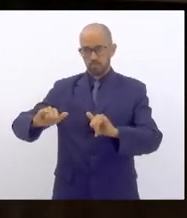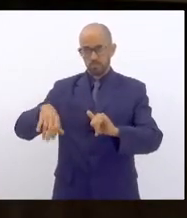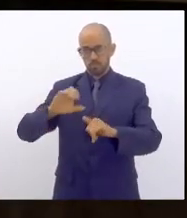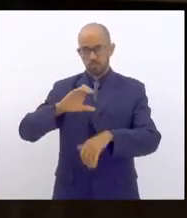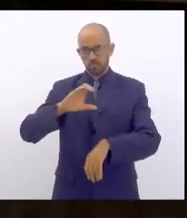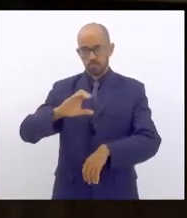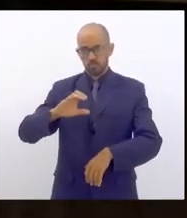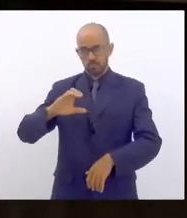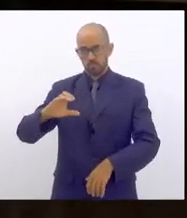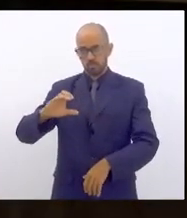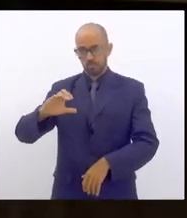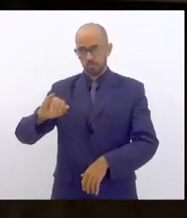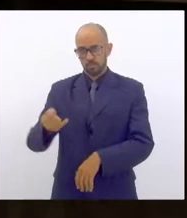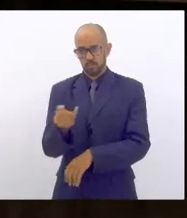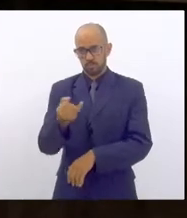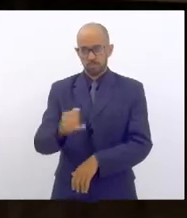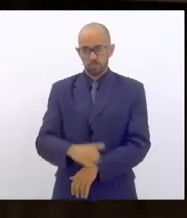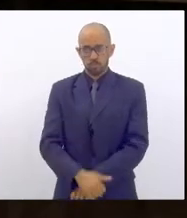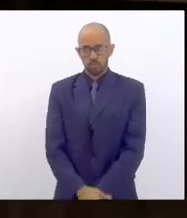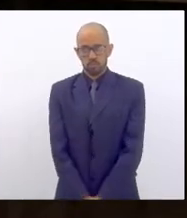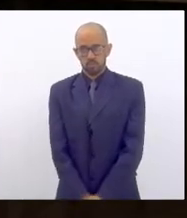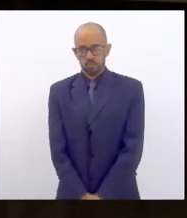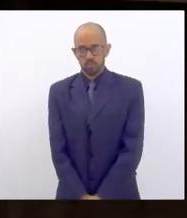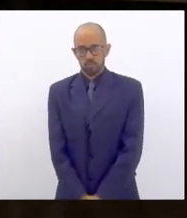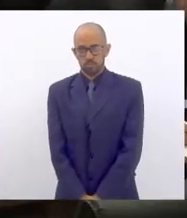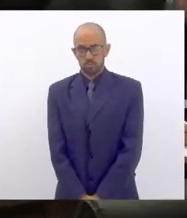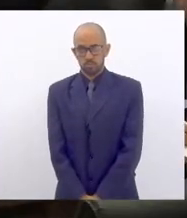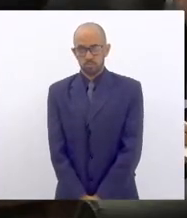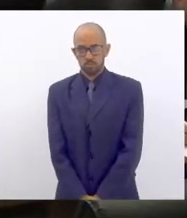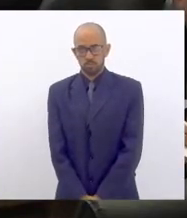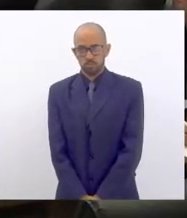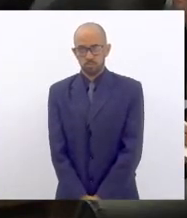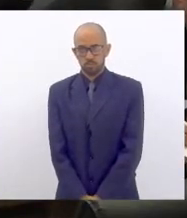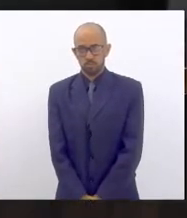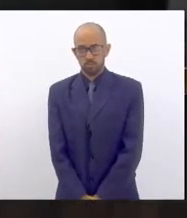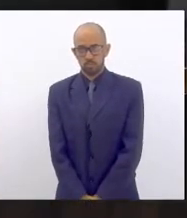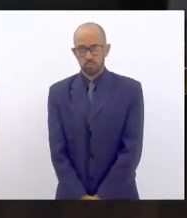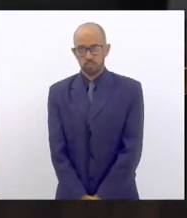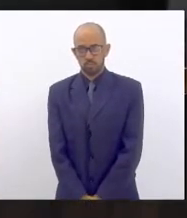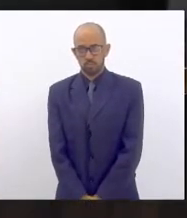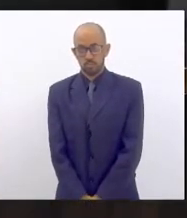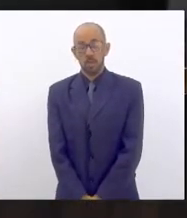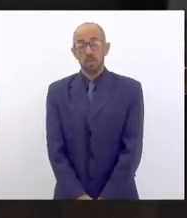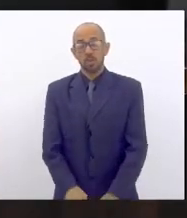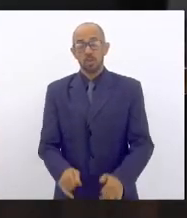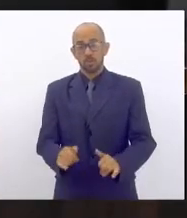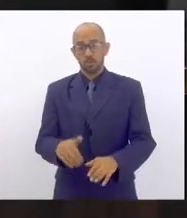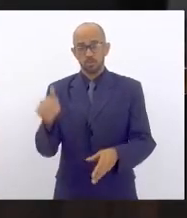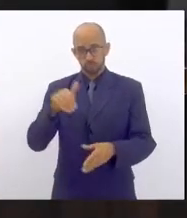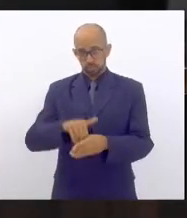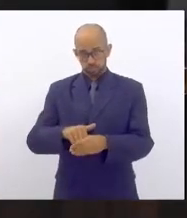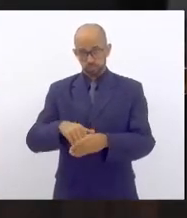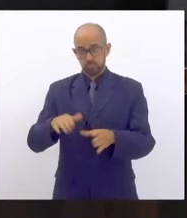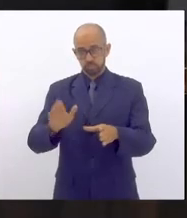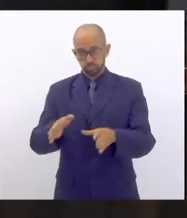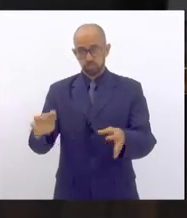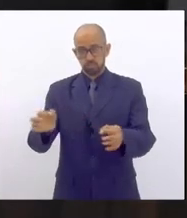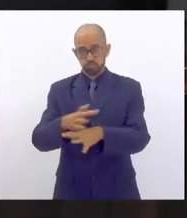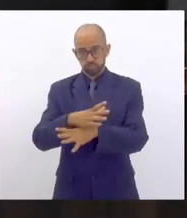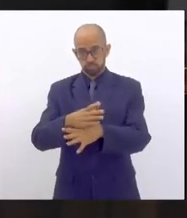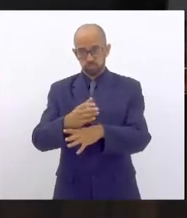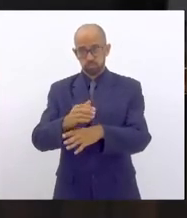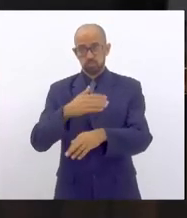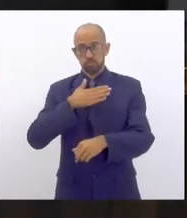de Constituição e Justiça. Eu, com os pareceres emitidos, eu queria pedir